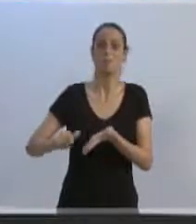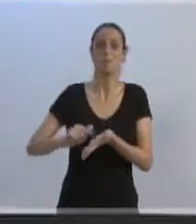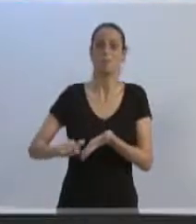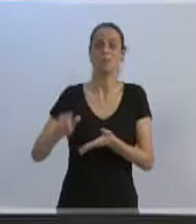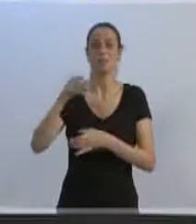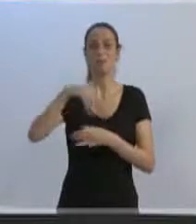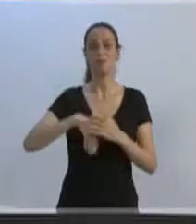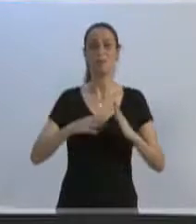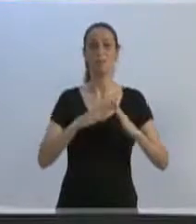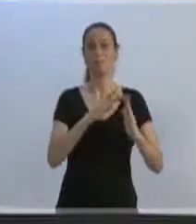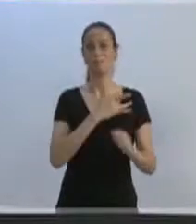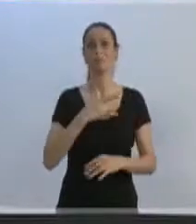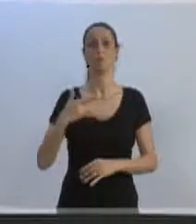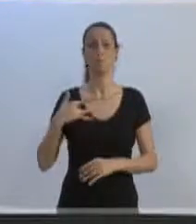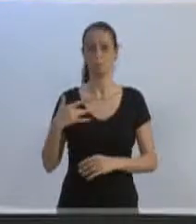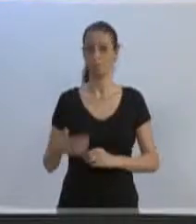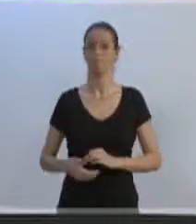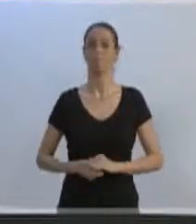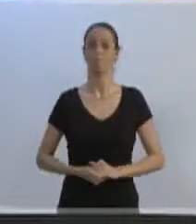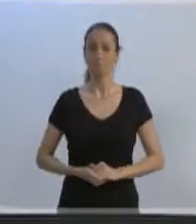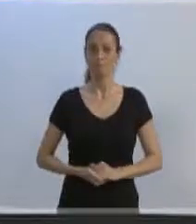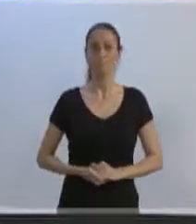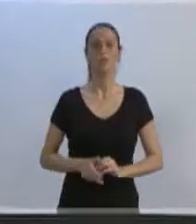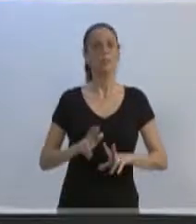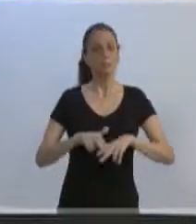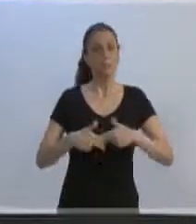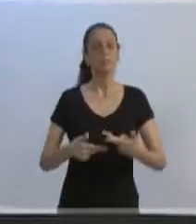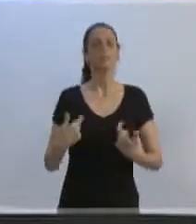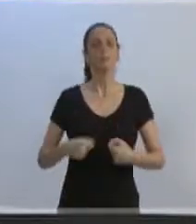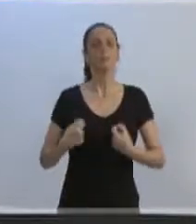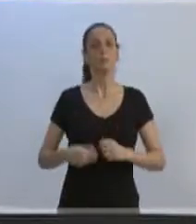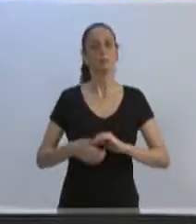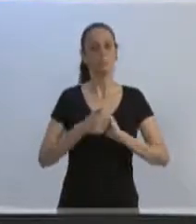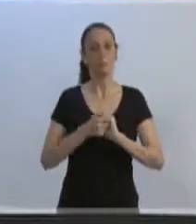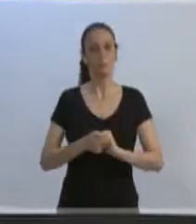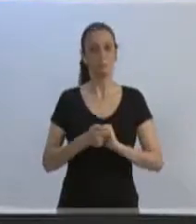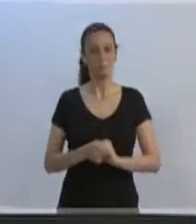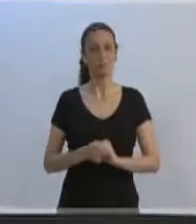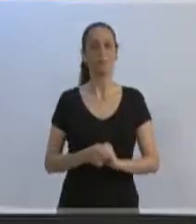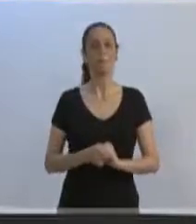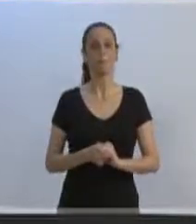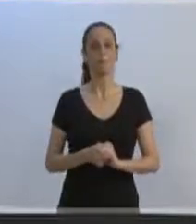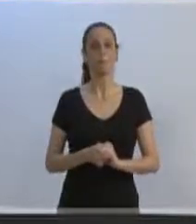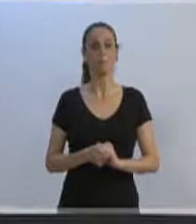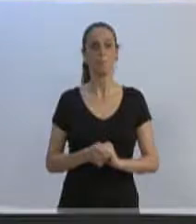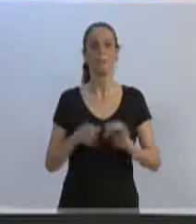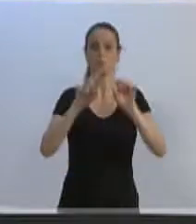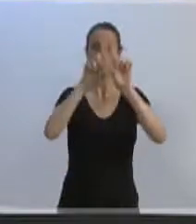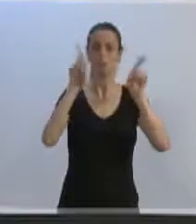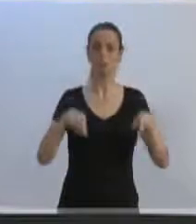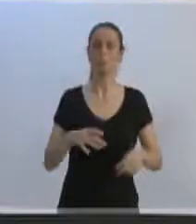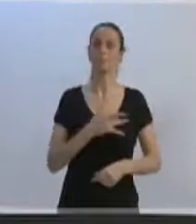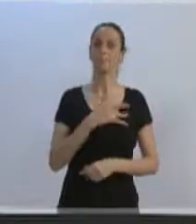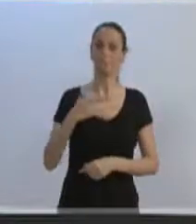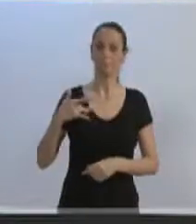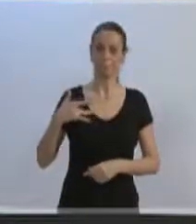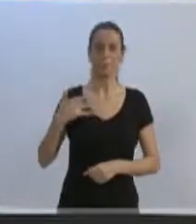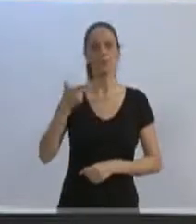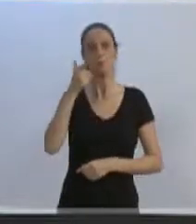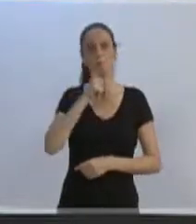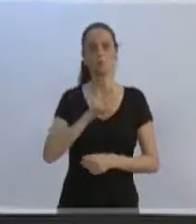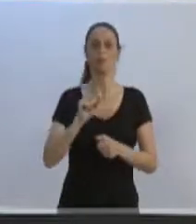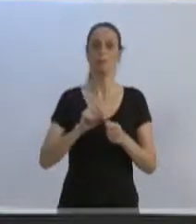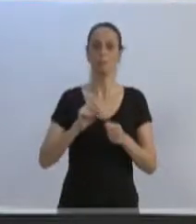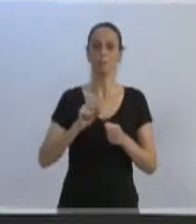fecharia pra ver que situação triste que tem então nós temos que realmente parabenizar o que consegue os servidores da saúde fazer nessas unidades